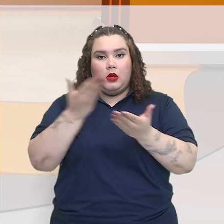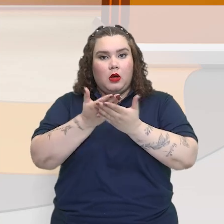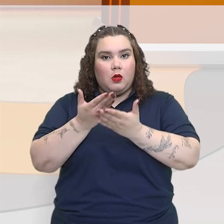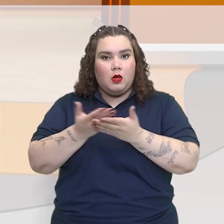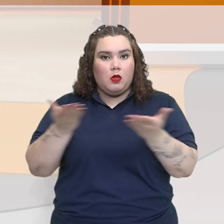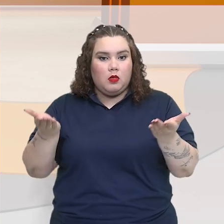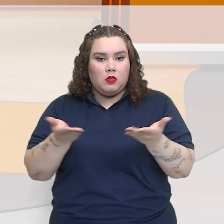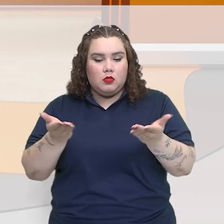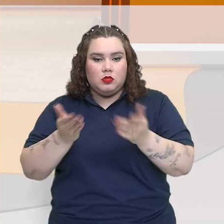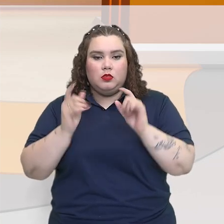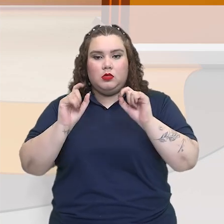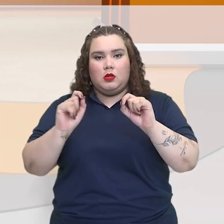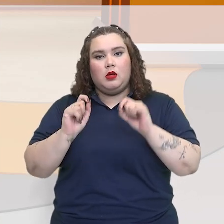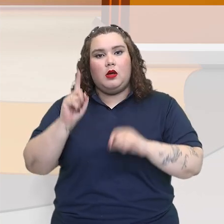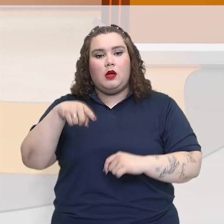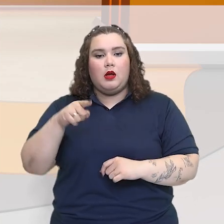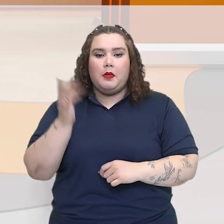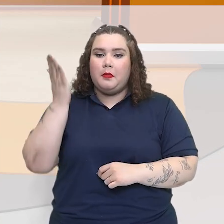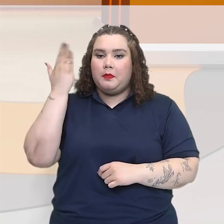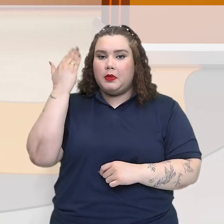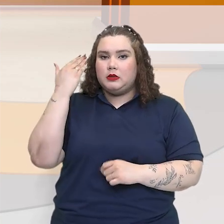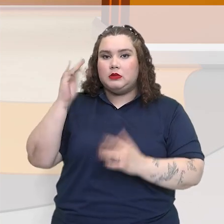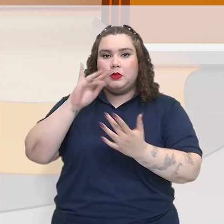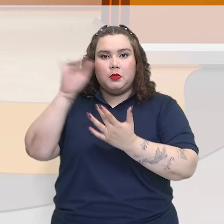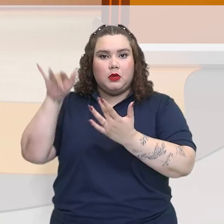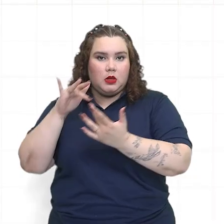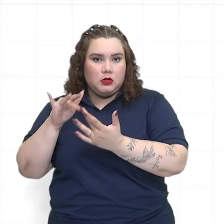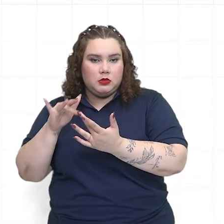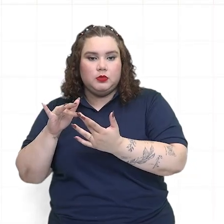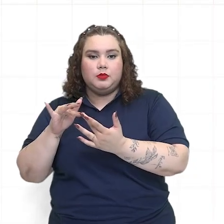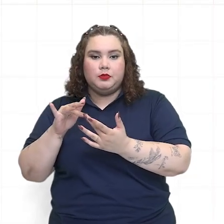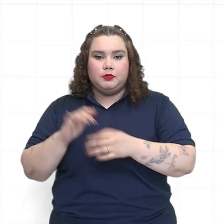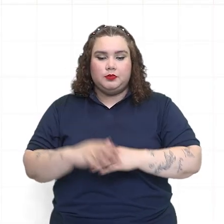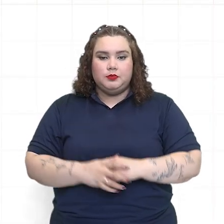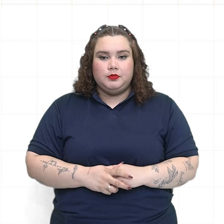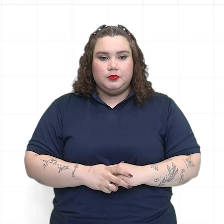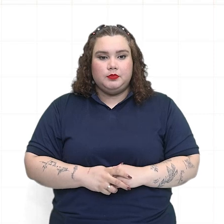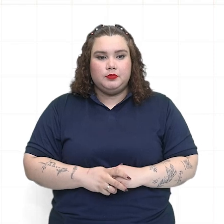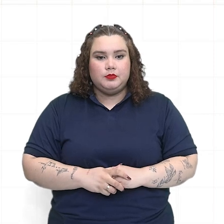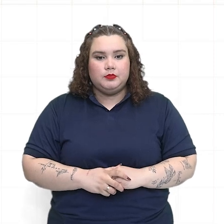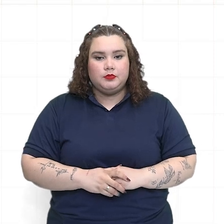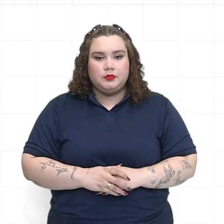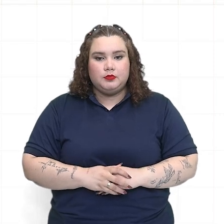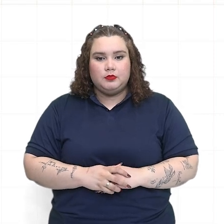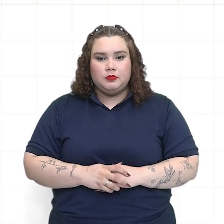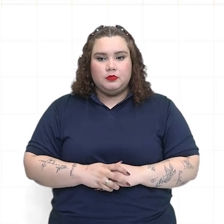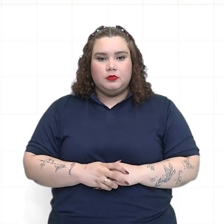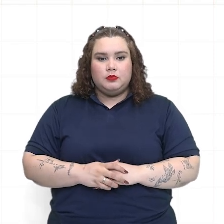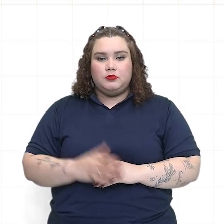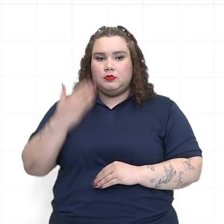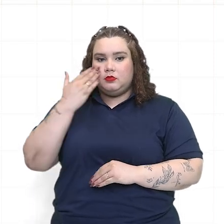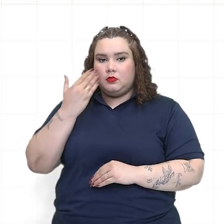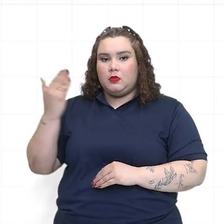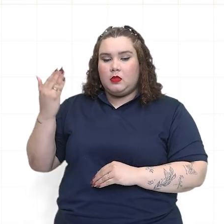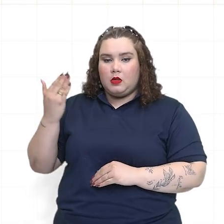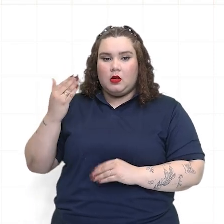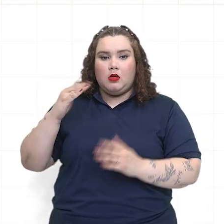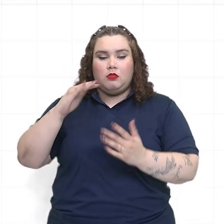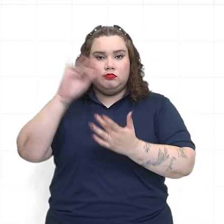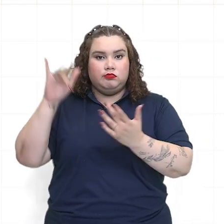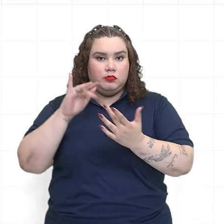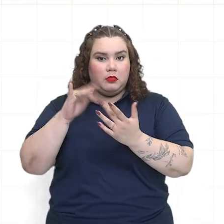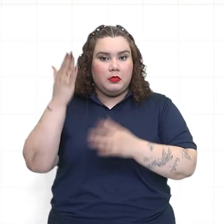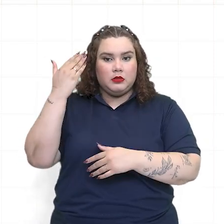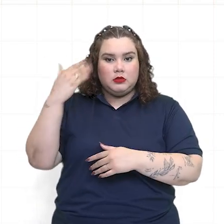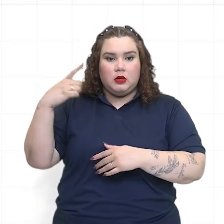aula será a Antiguidade Clássica. Vamos a ela. Olha só, a Antiguidade Clássica